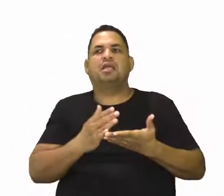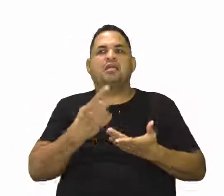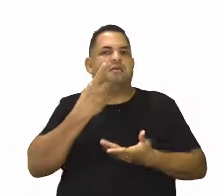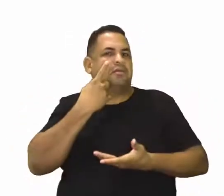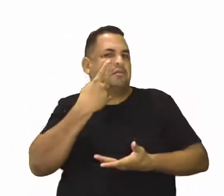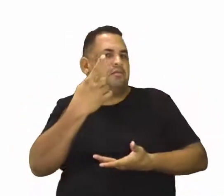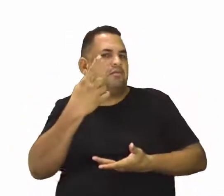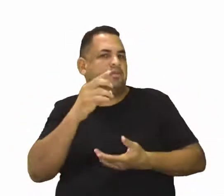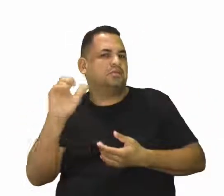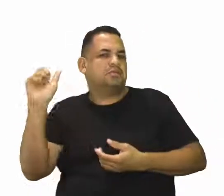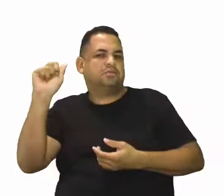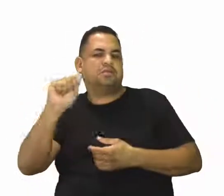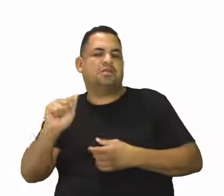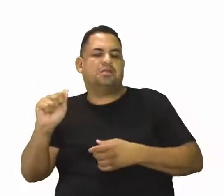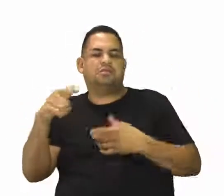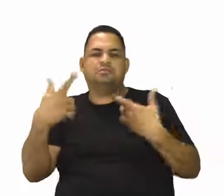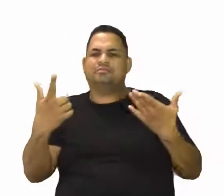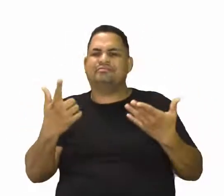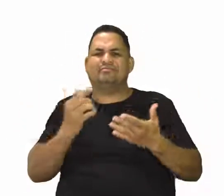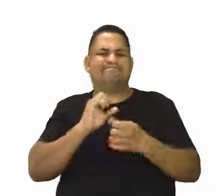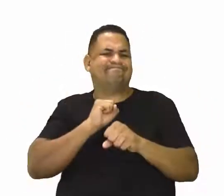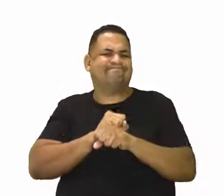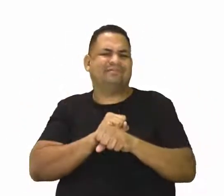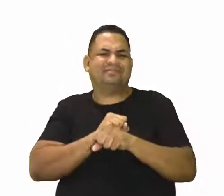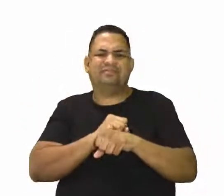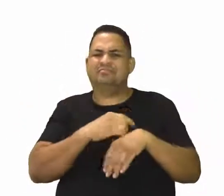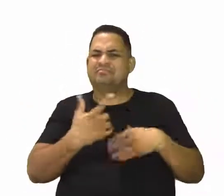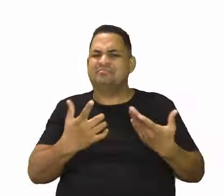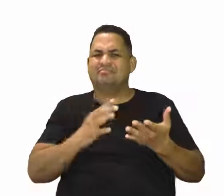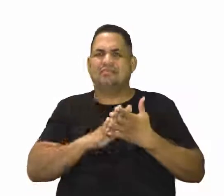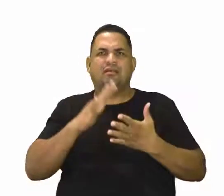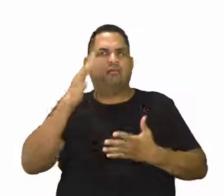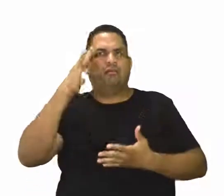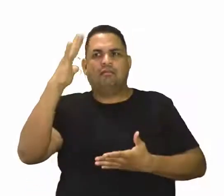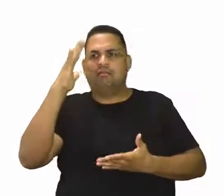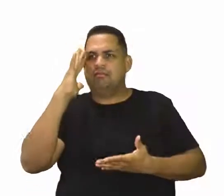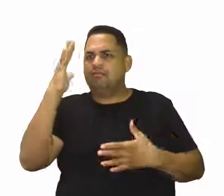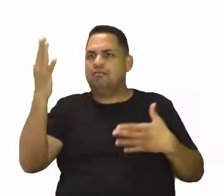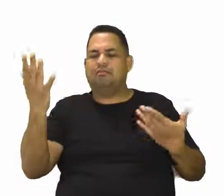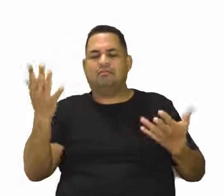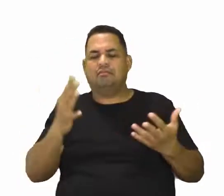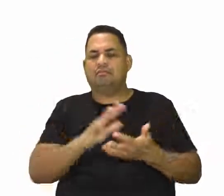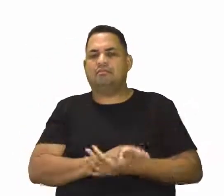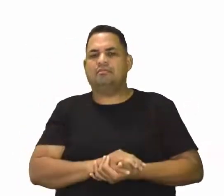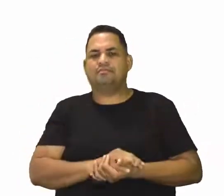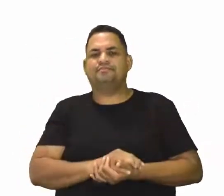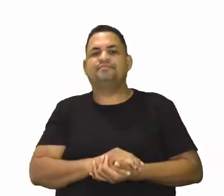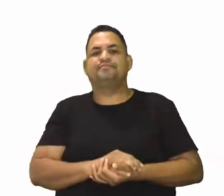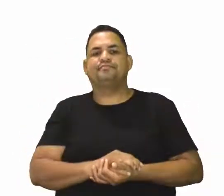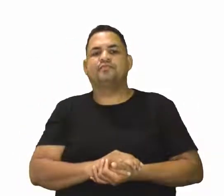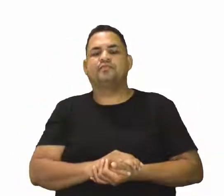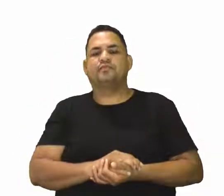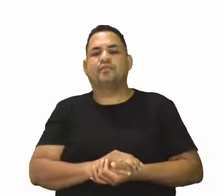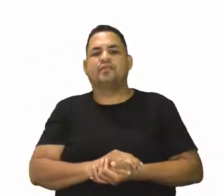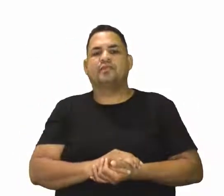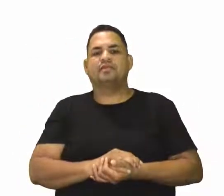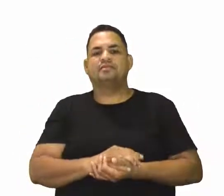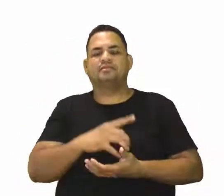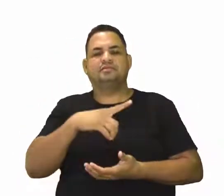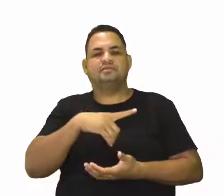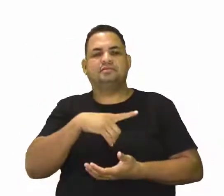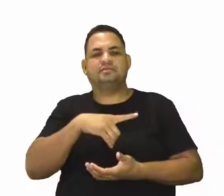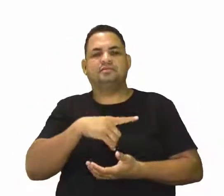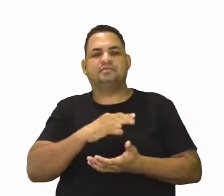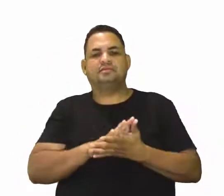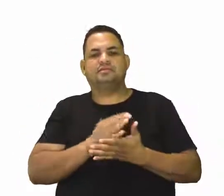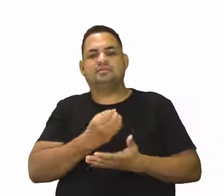vista da Argentina não não sei que parar com isso que tá viajando na maionese mas os 27